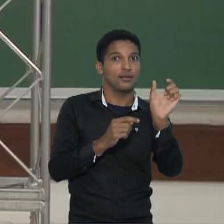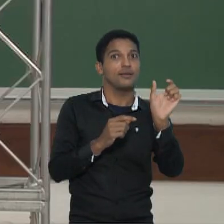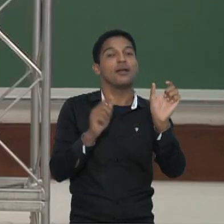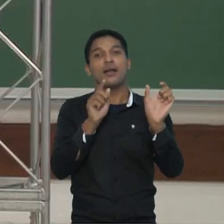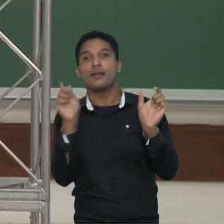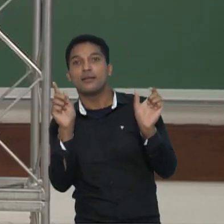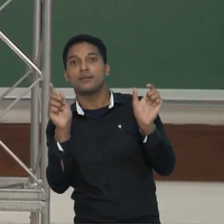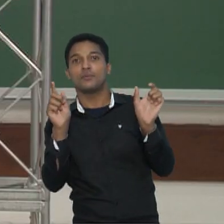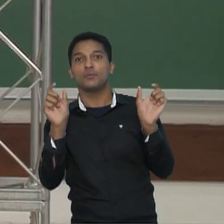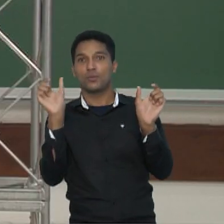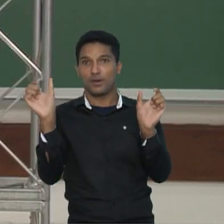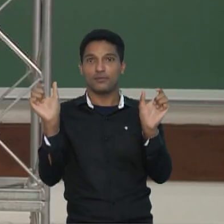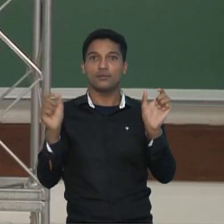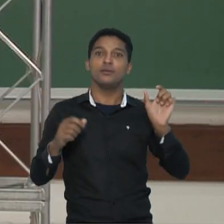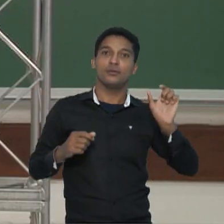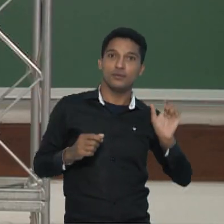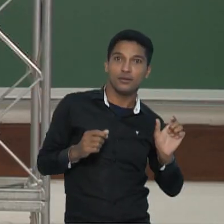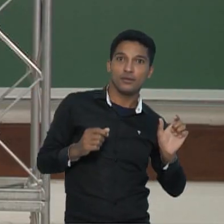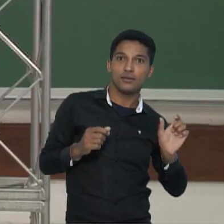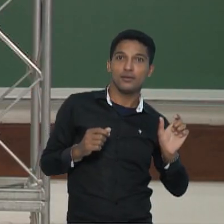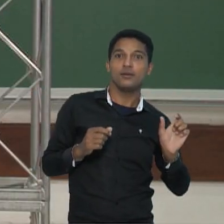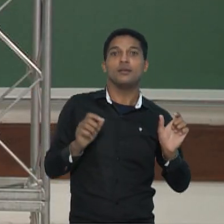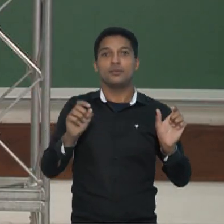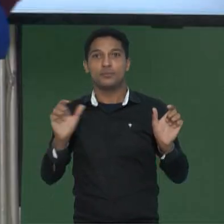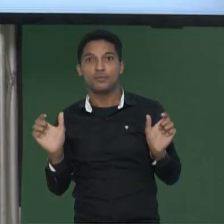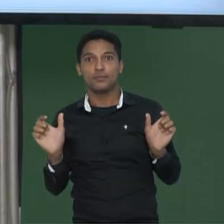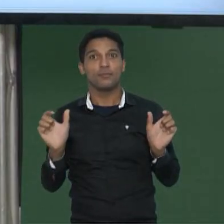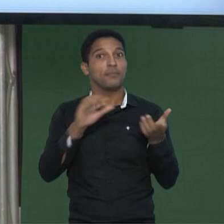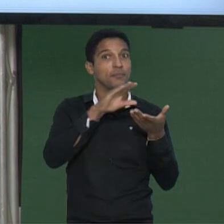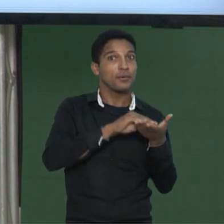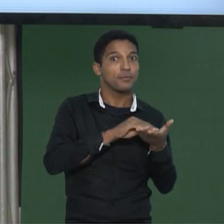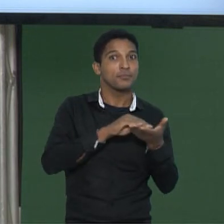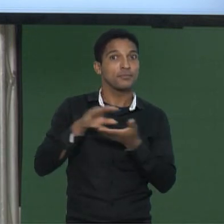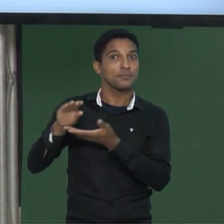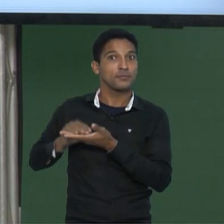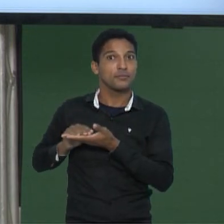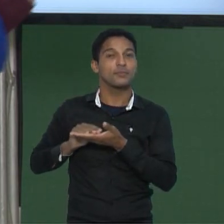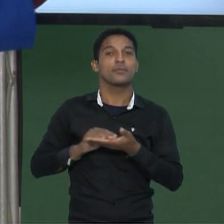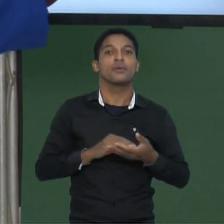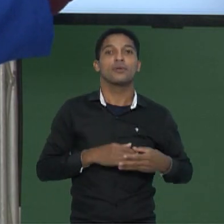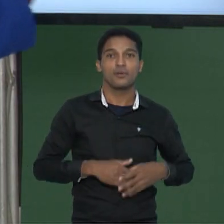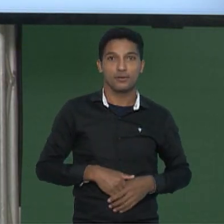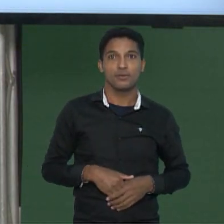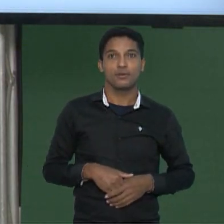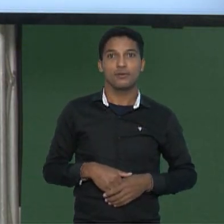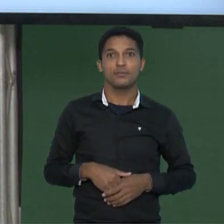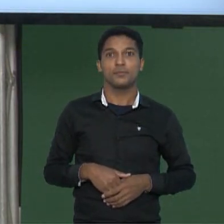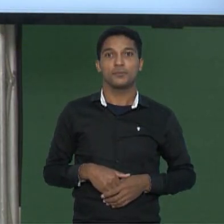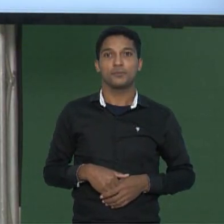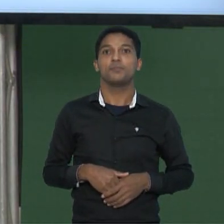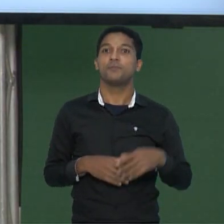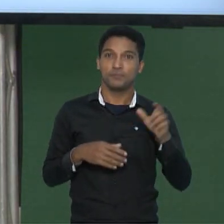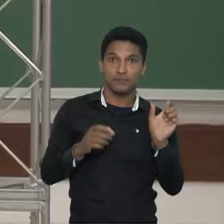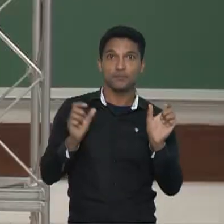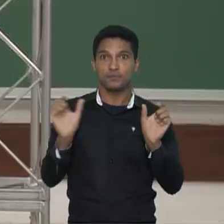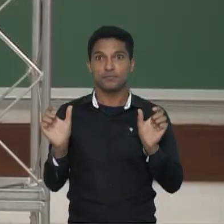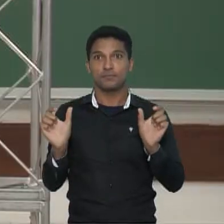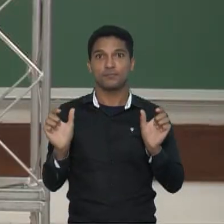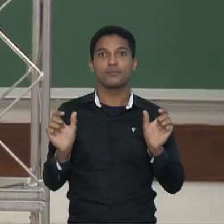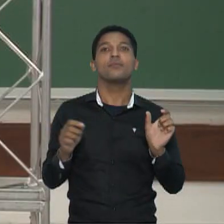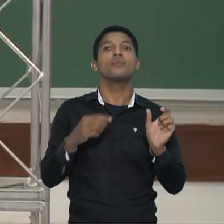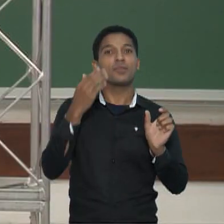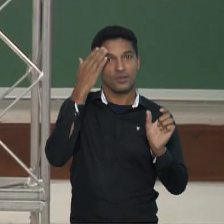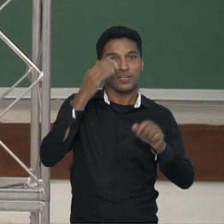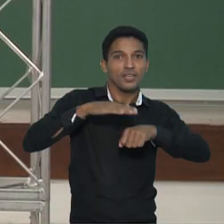woman, singular, women, plural. A person, singular, people, plural, ok?